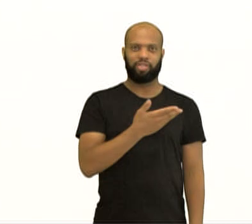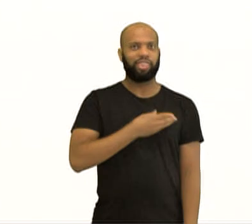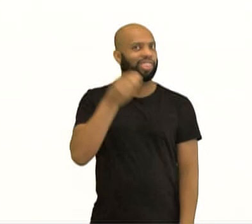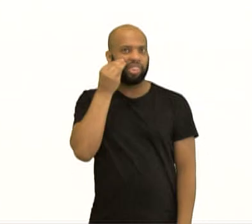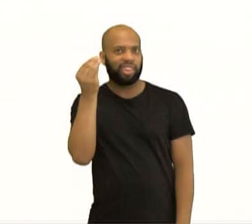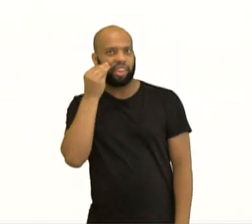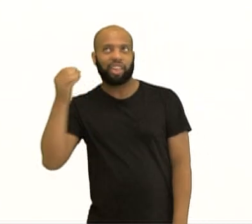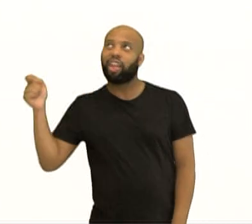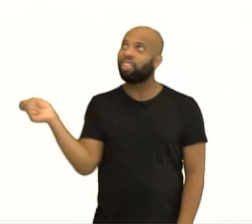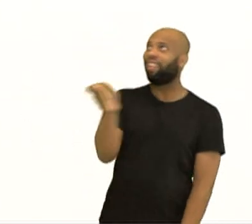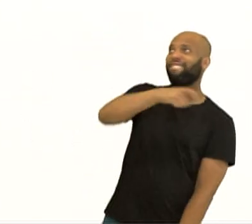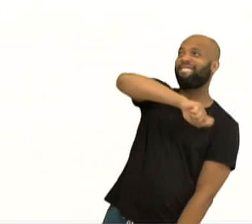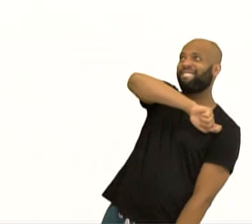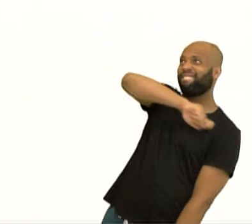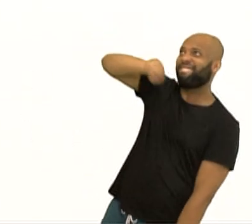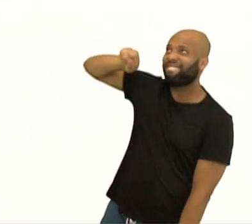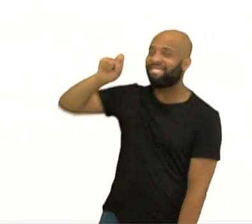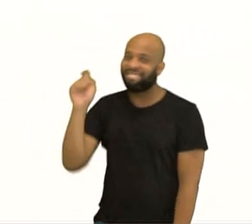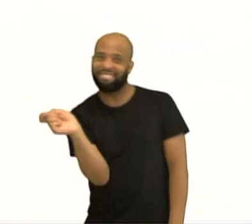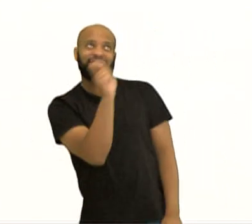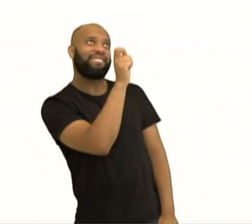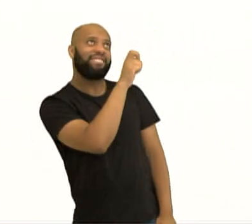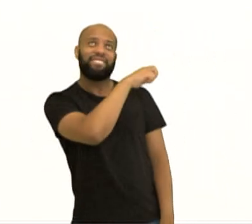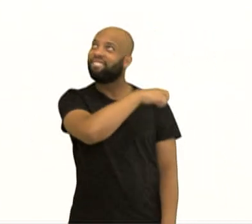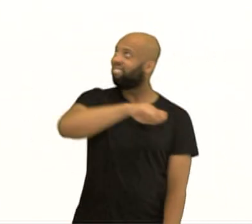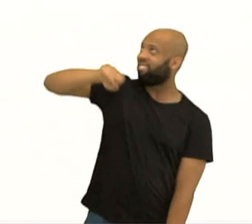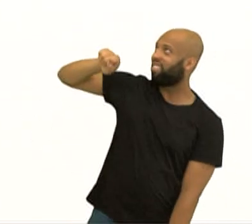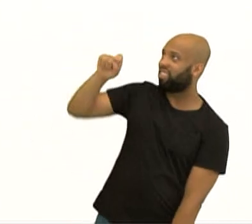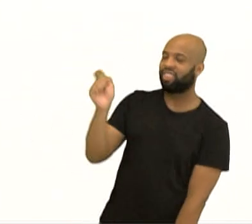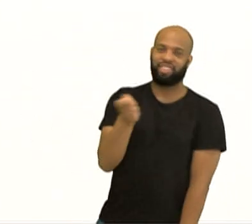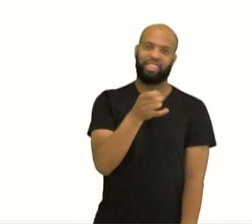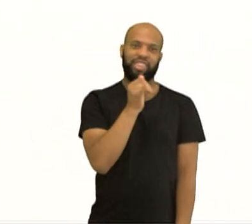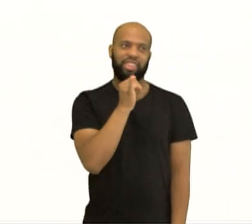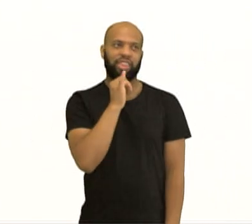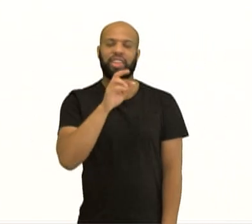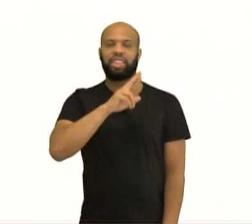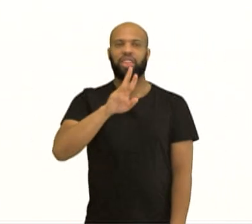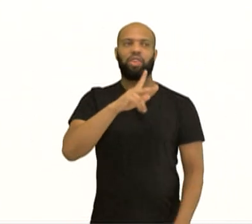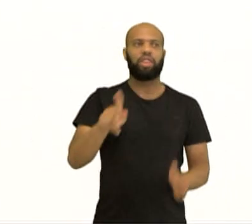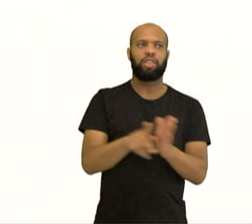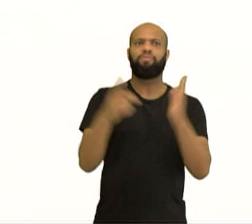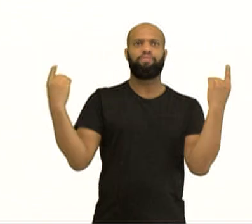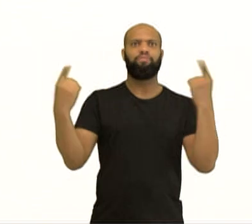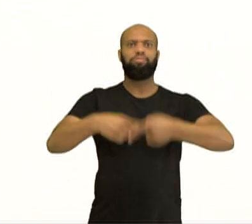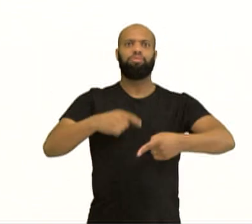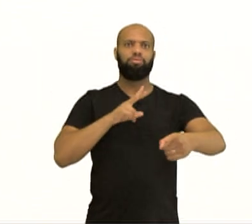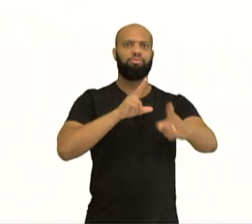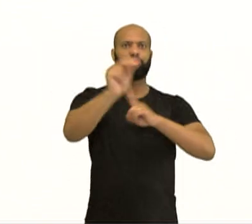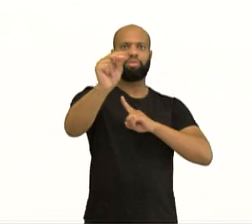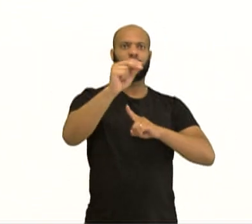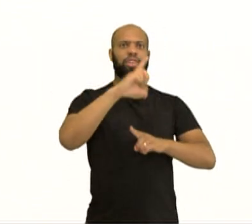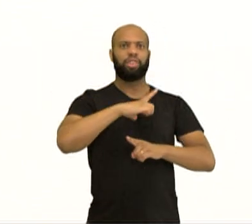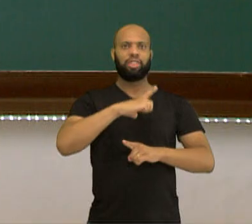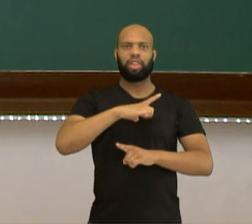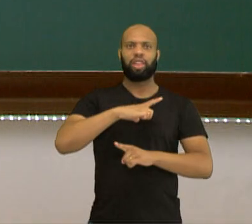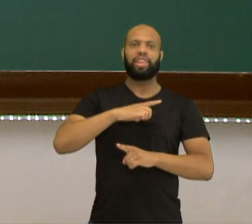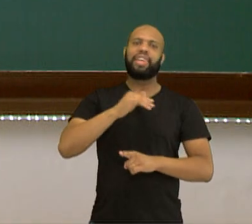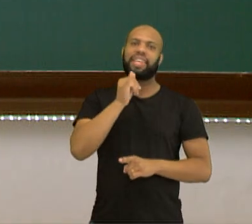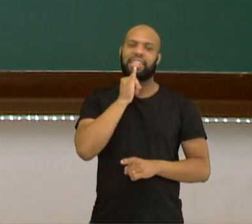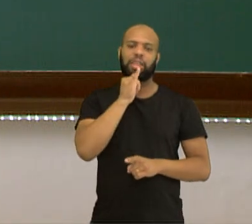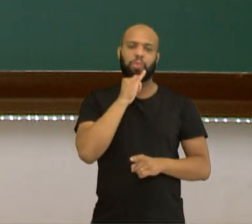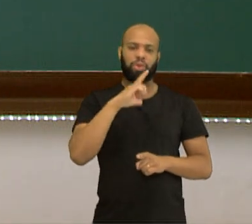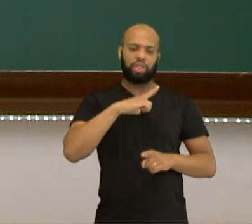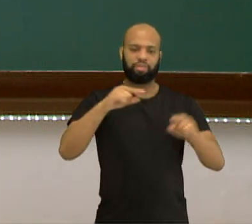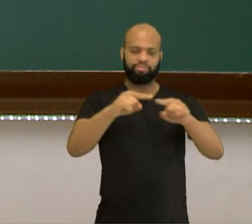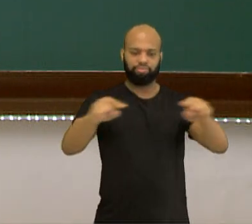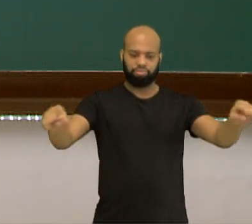né? Com o seu parceiro que está jogando. Ele não é um esporte de que você tem que, né? Igual o tênis de campo, que você tem